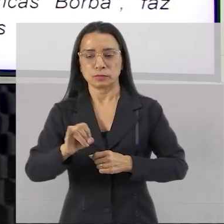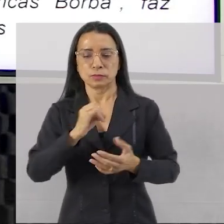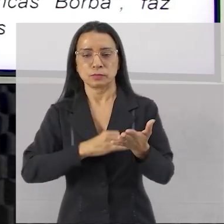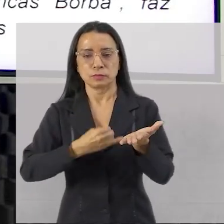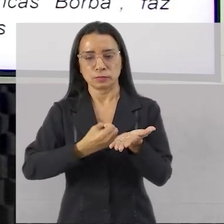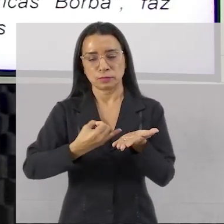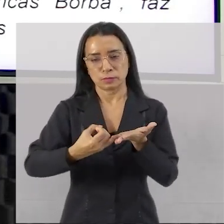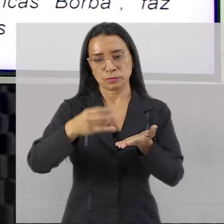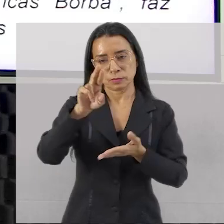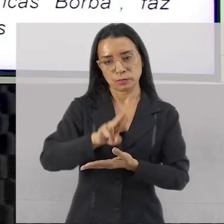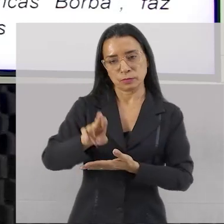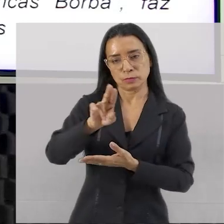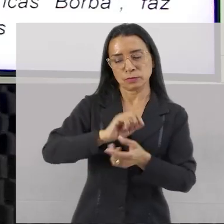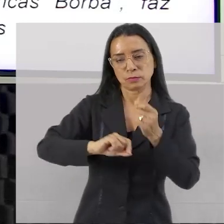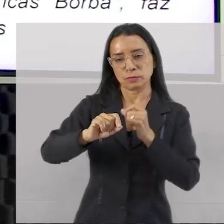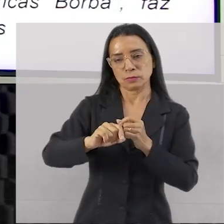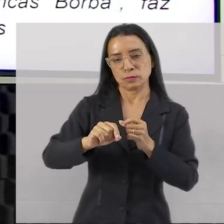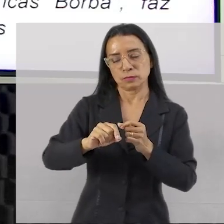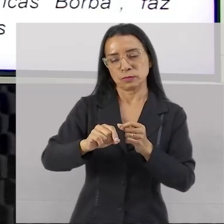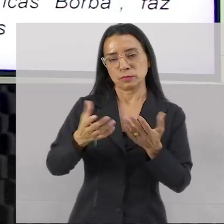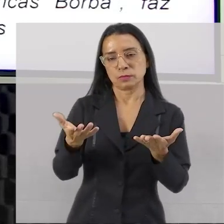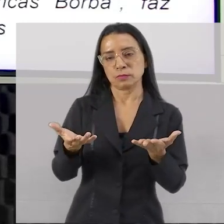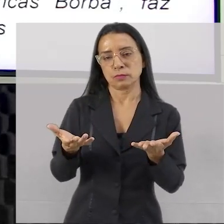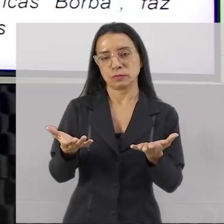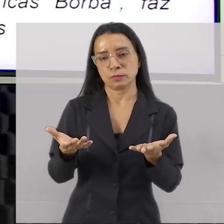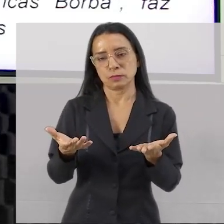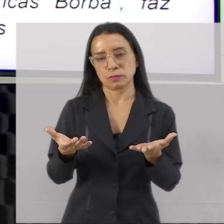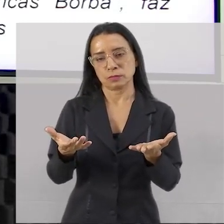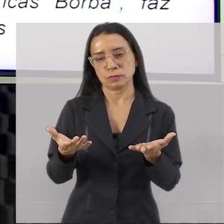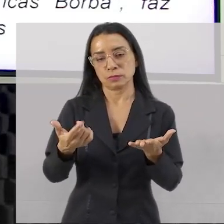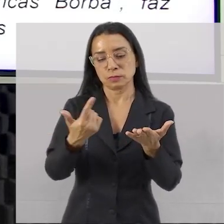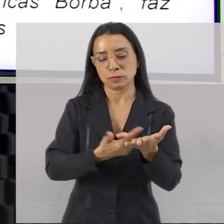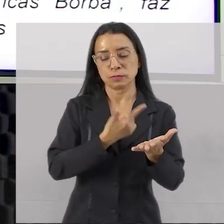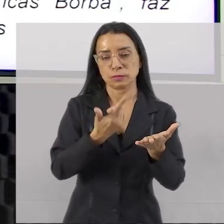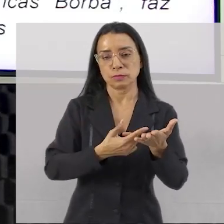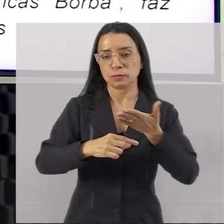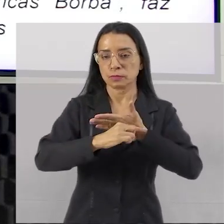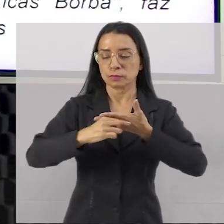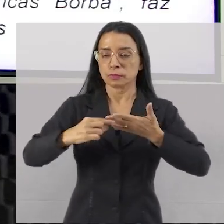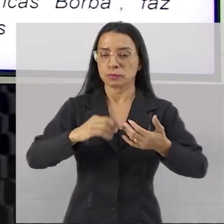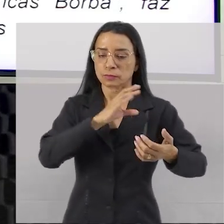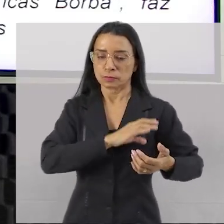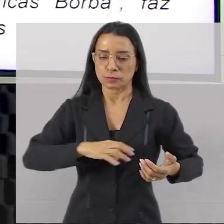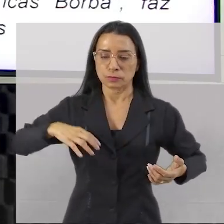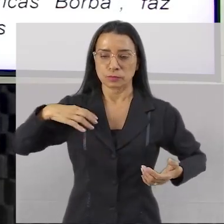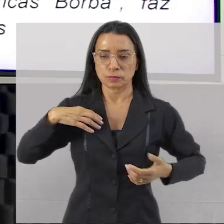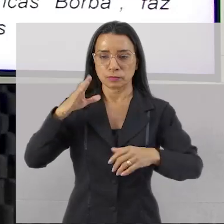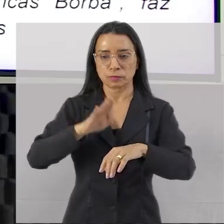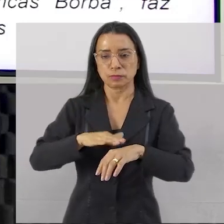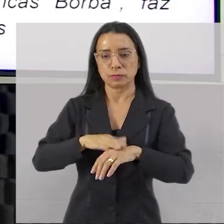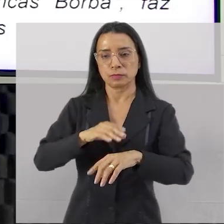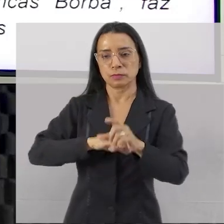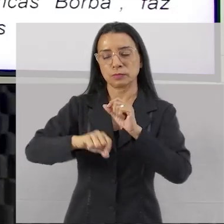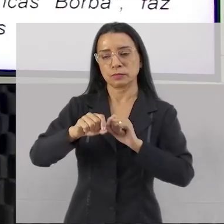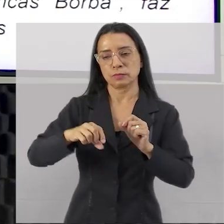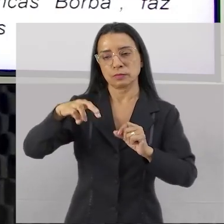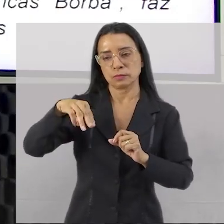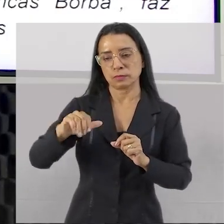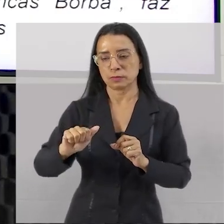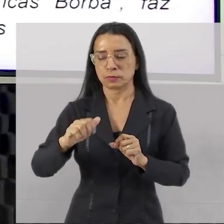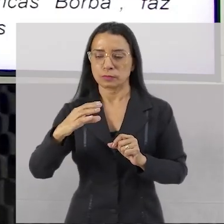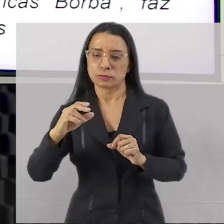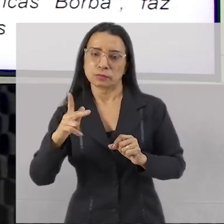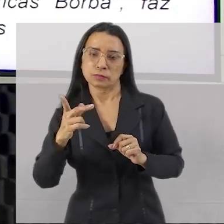ele utilizou Perto do Coração Selvagem, de Clarice Lispector, aqui ele chama Machadão. Quem é